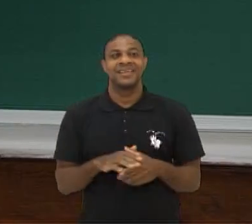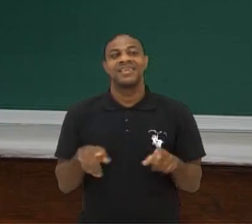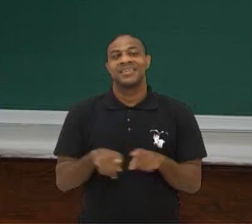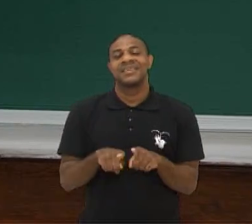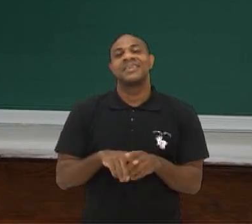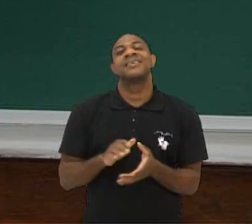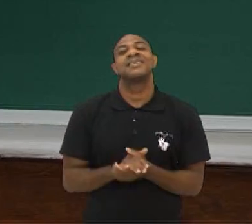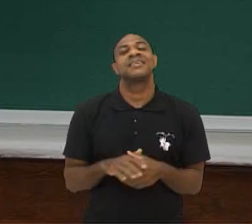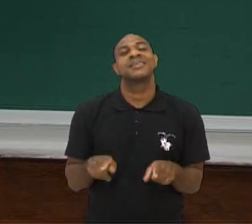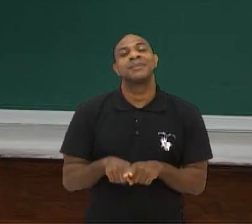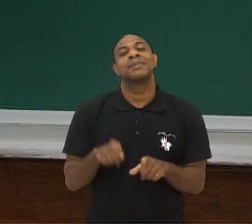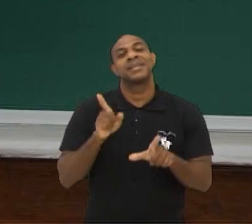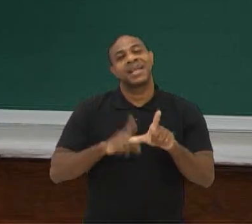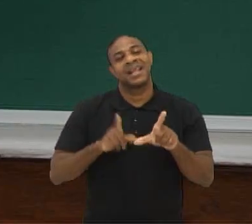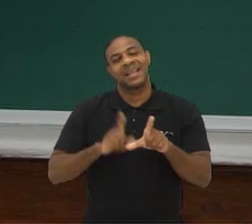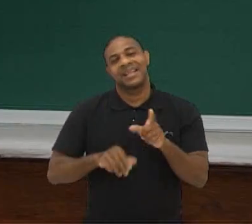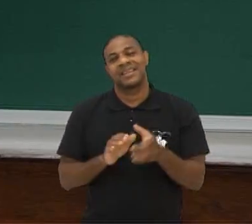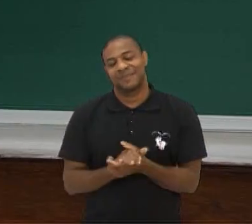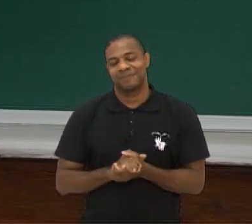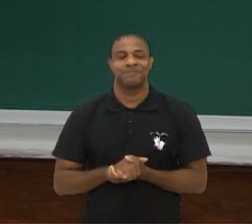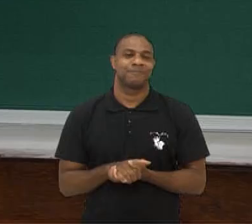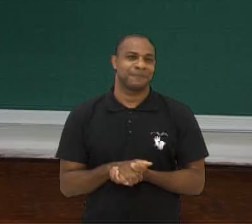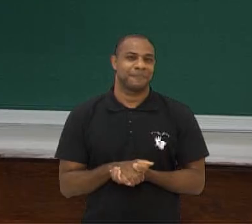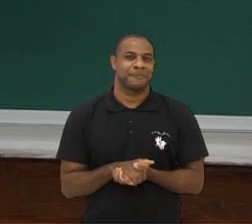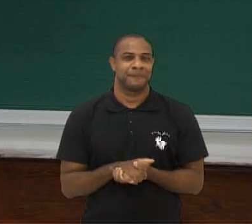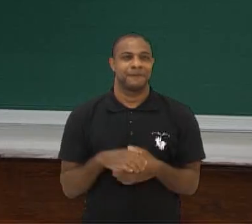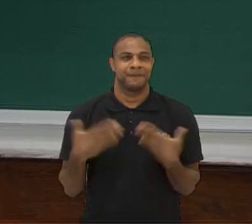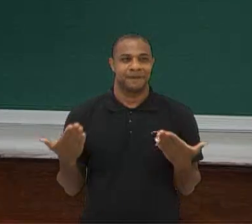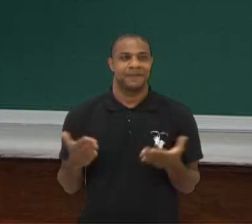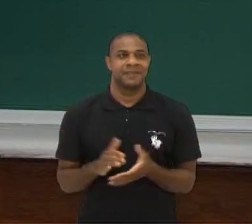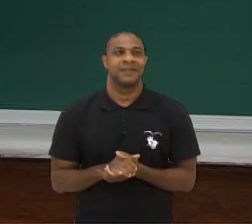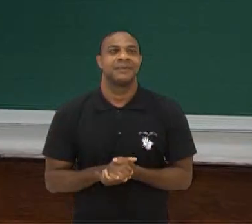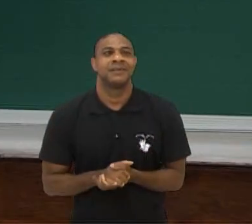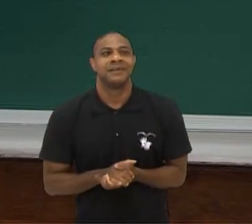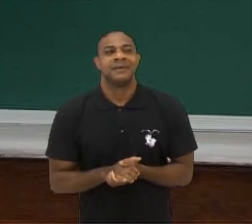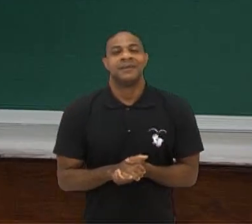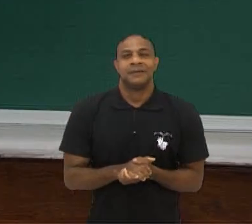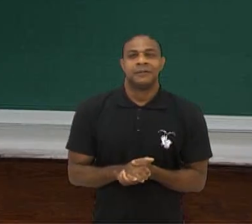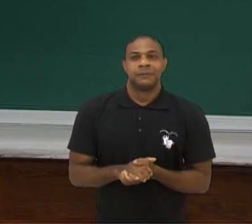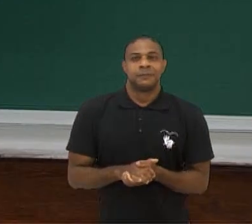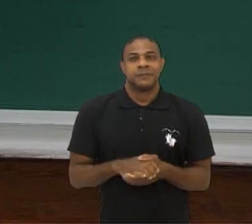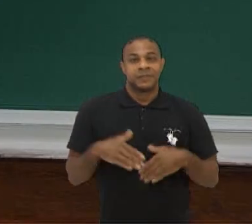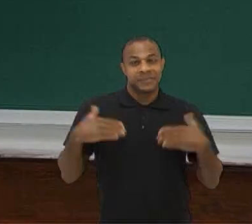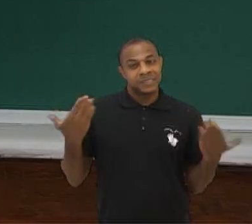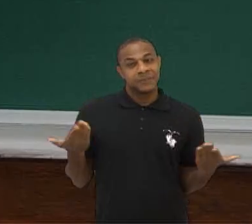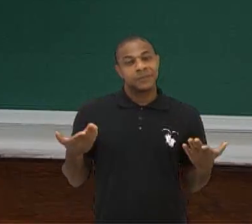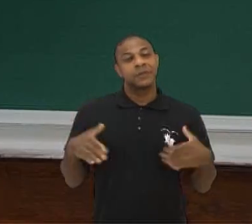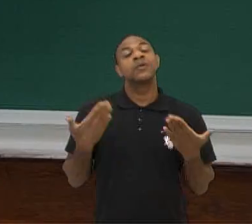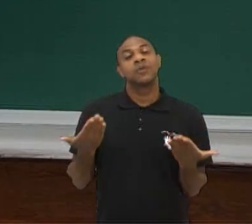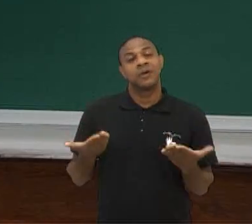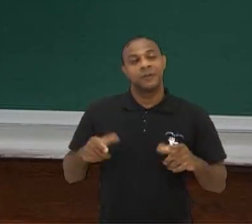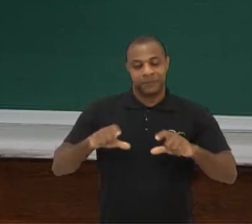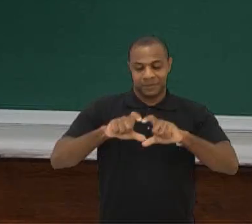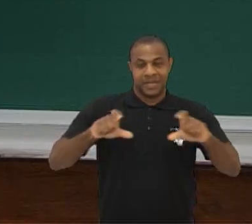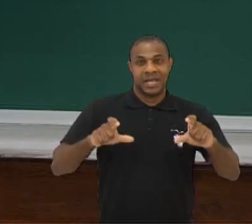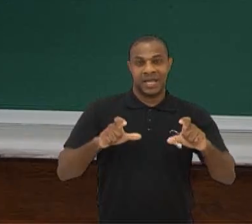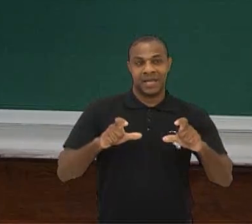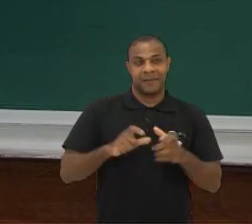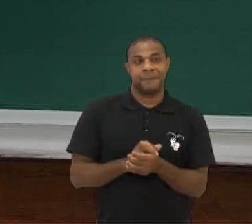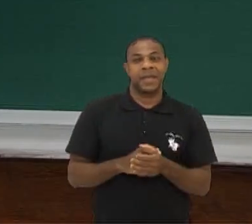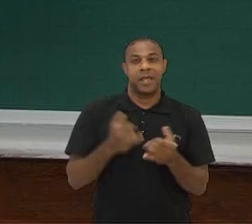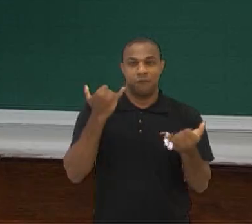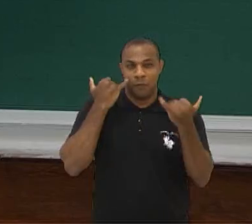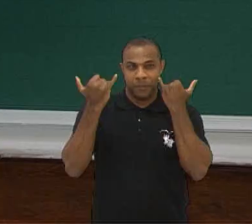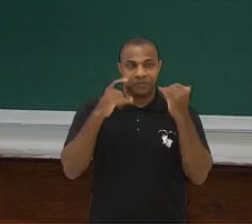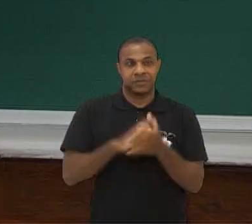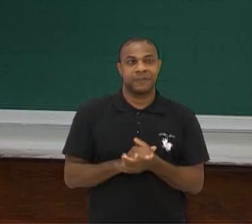letras nas demais etapas do texto. Quais são as demais etapas do texto quando nós nos referimos à notícia? Então, a gente